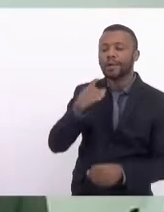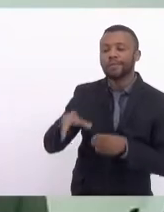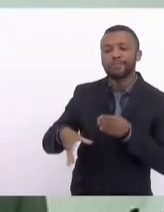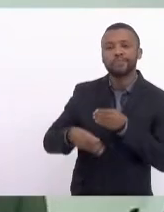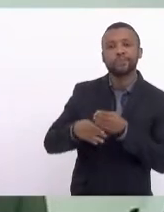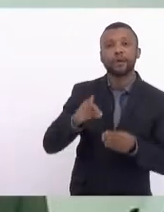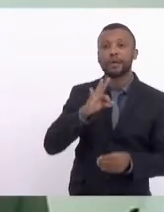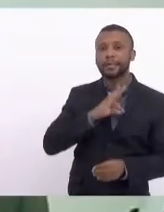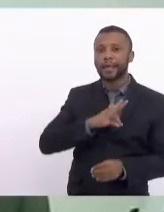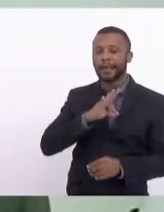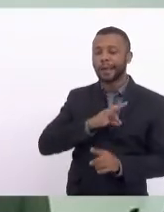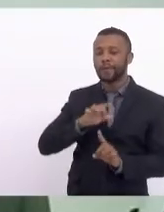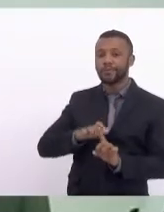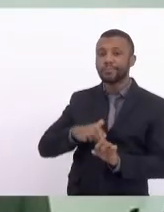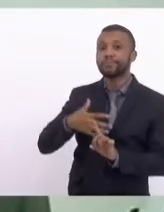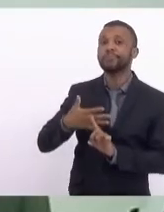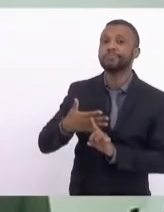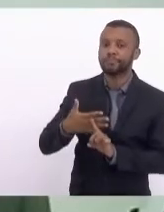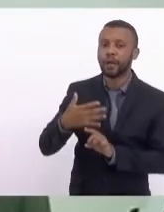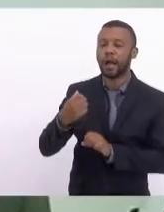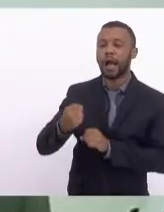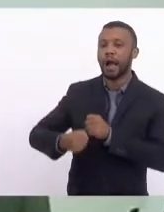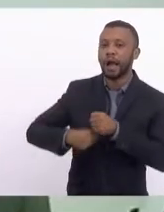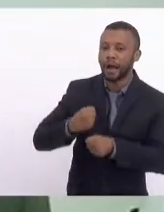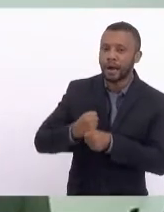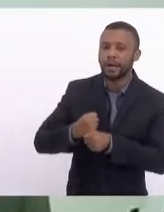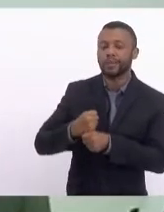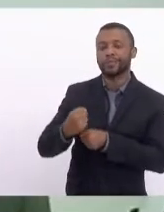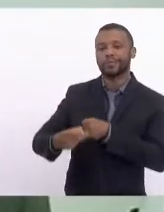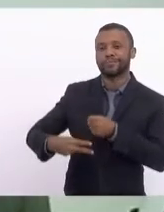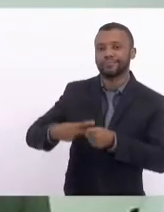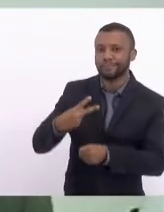de perdas anualmente.